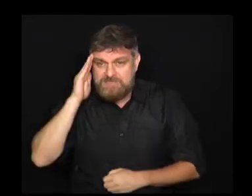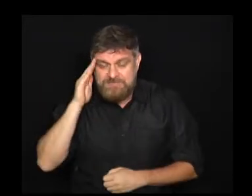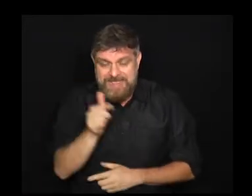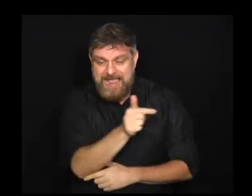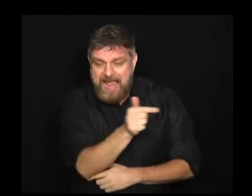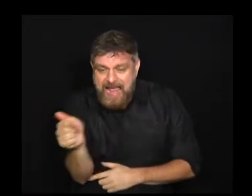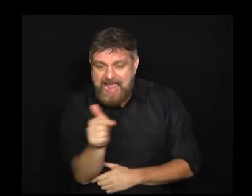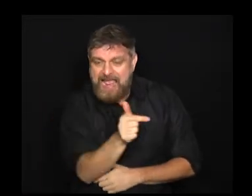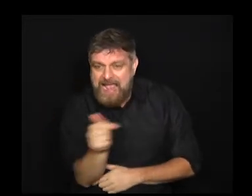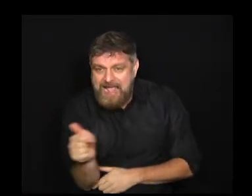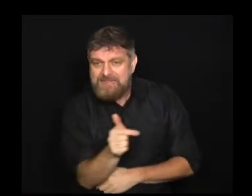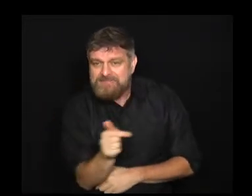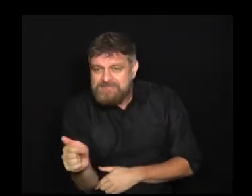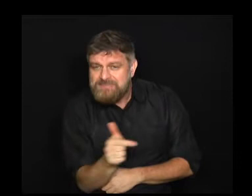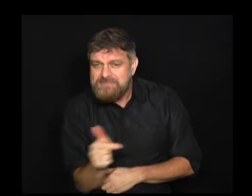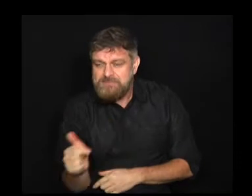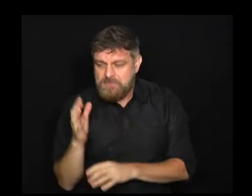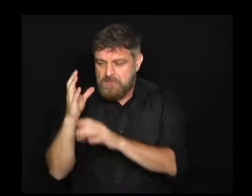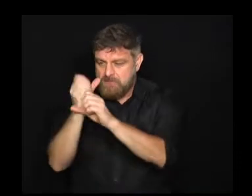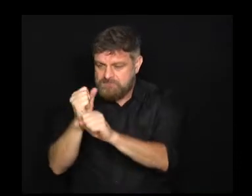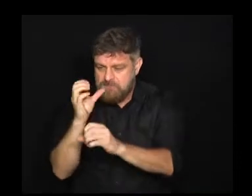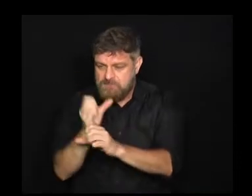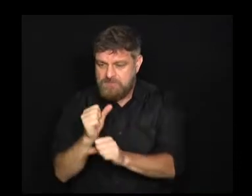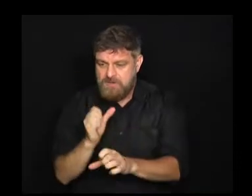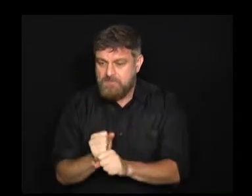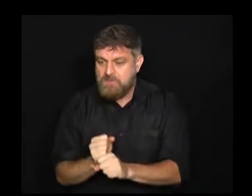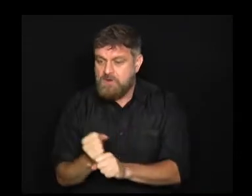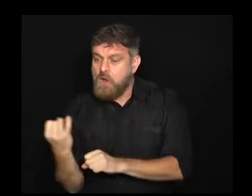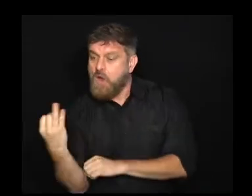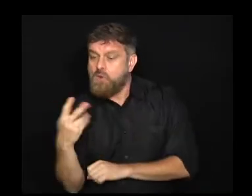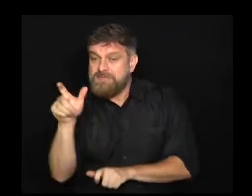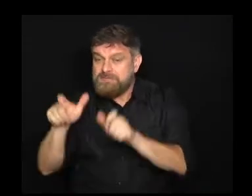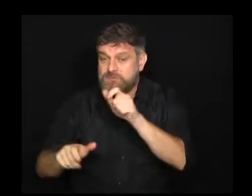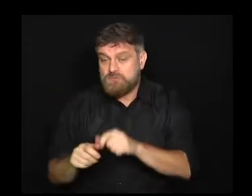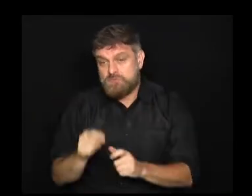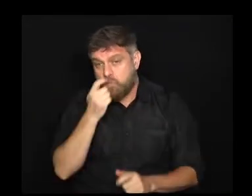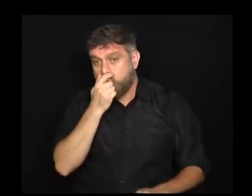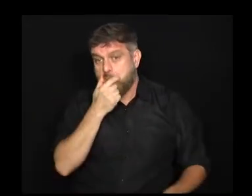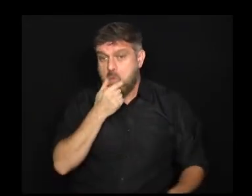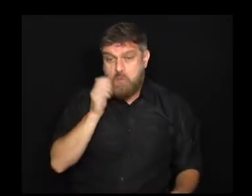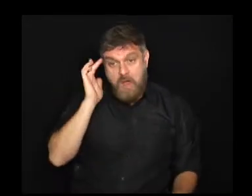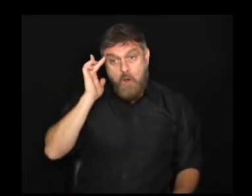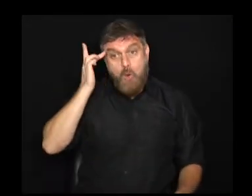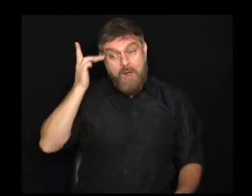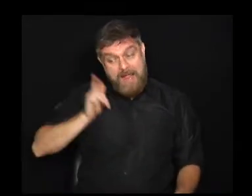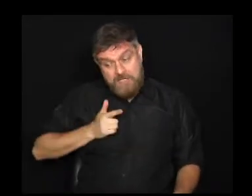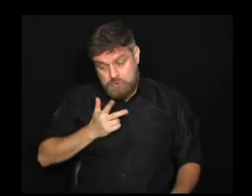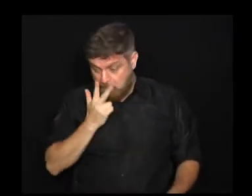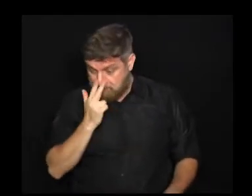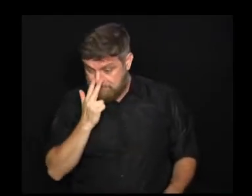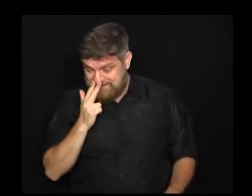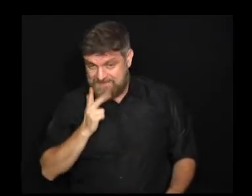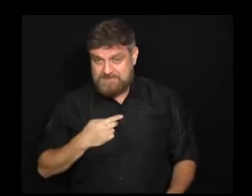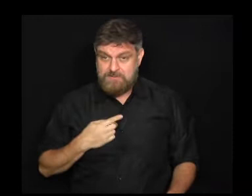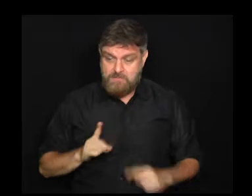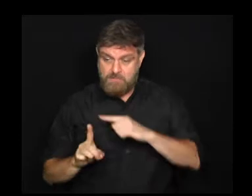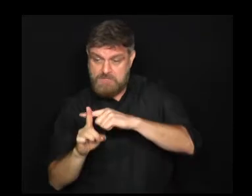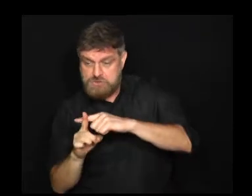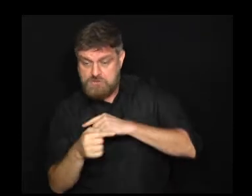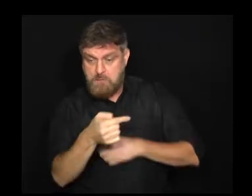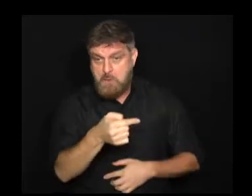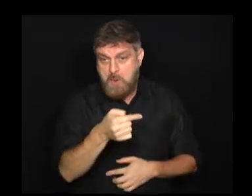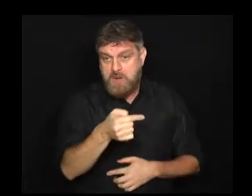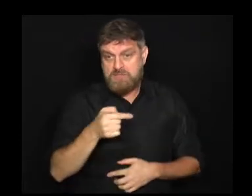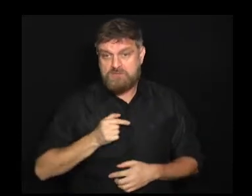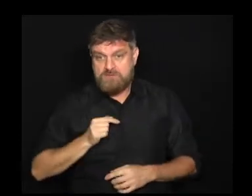semana epidemiológica em cima de casos suspeitos, tá? Então, independentemente de dar positivo ou não, eles